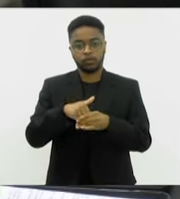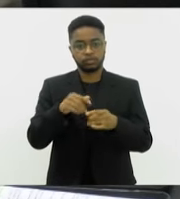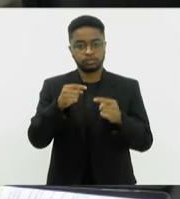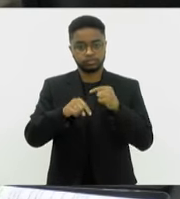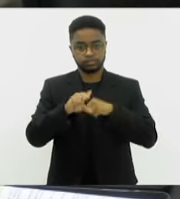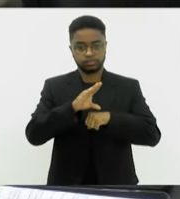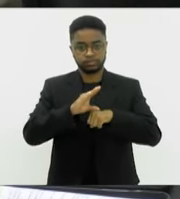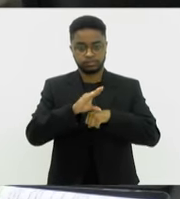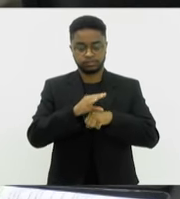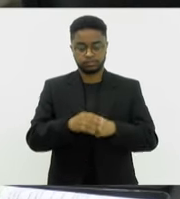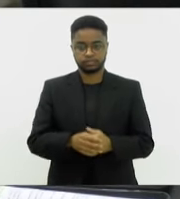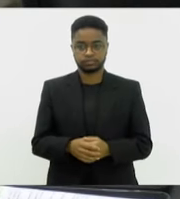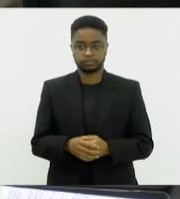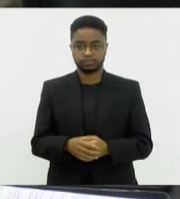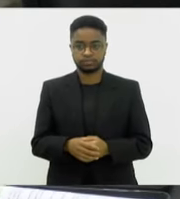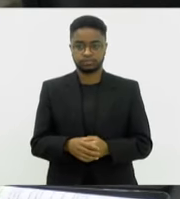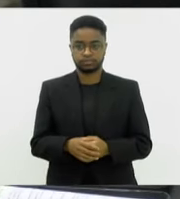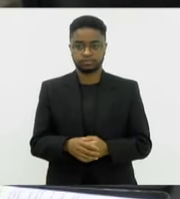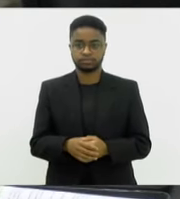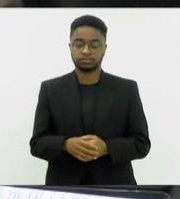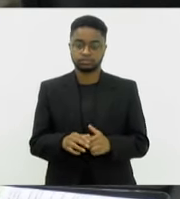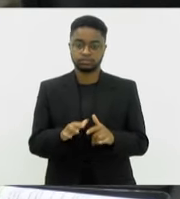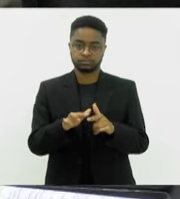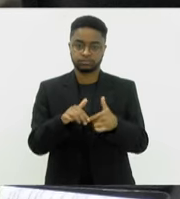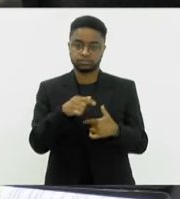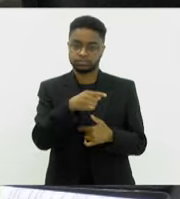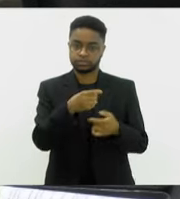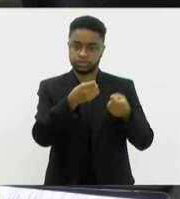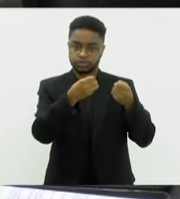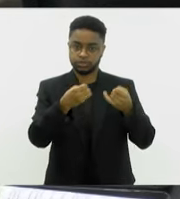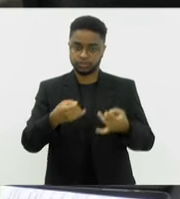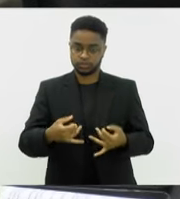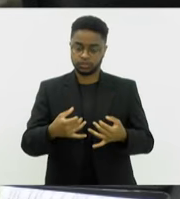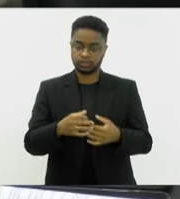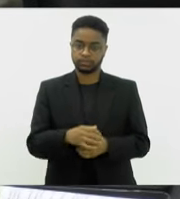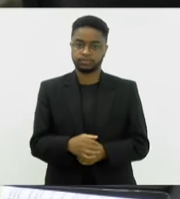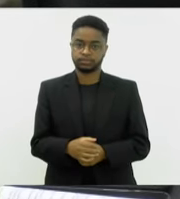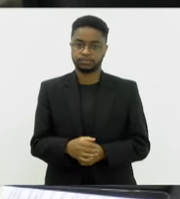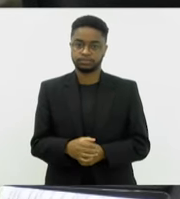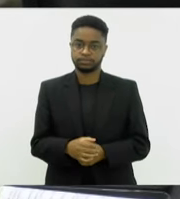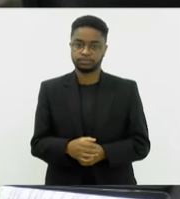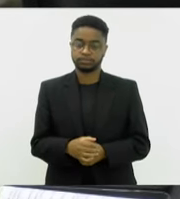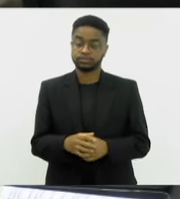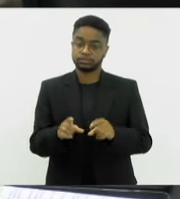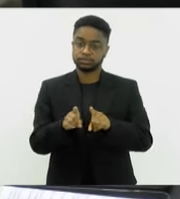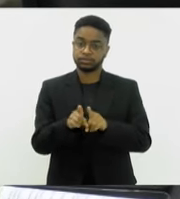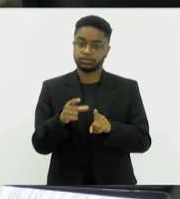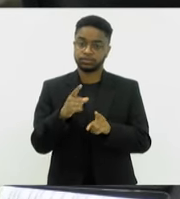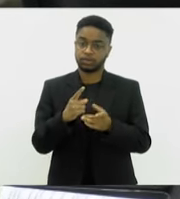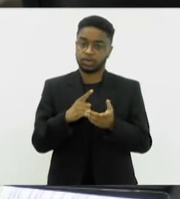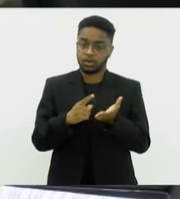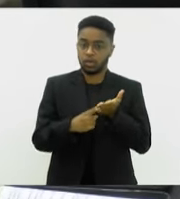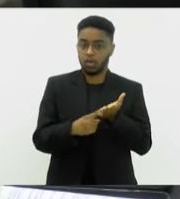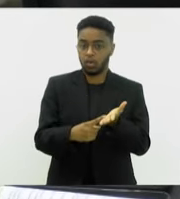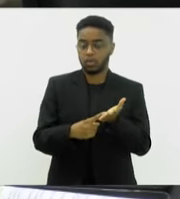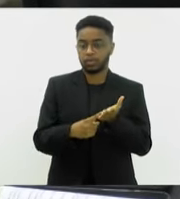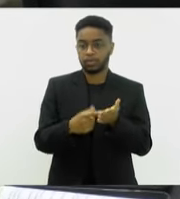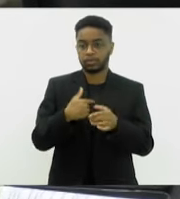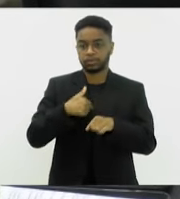inconstitucionalidade, em razão do que foi esposado aqui nessa breve discussão, e me comprometo a fazer